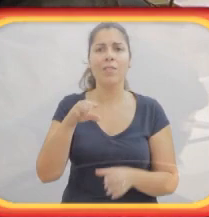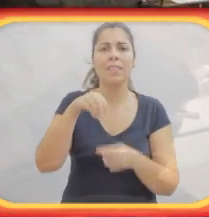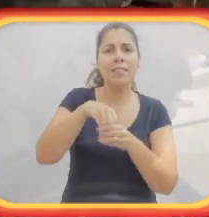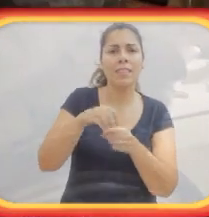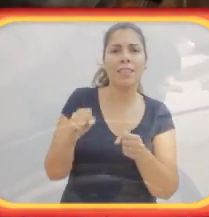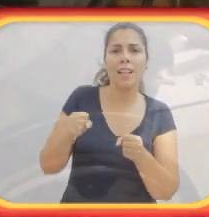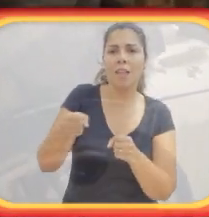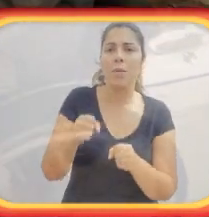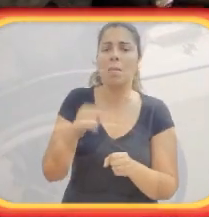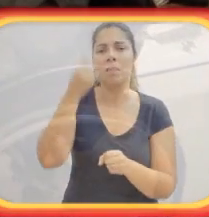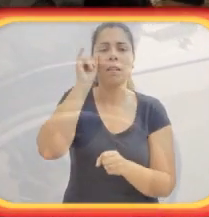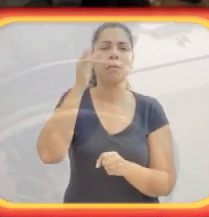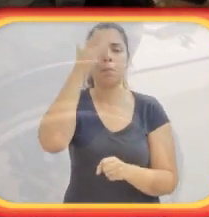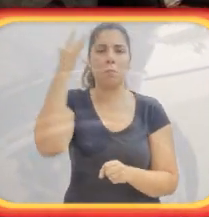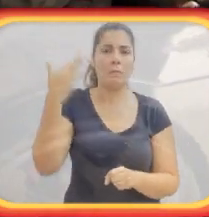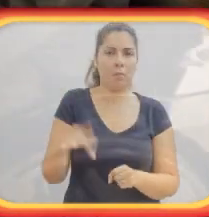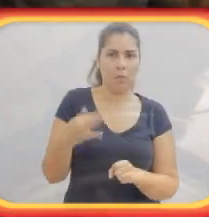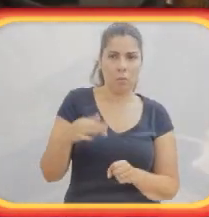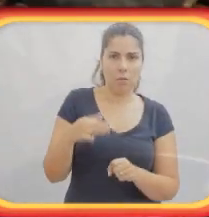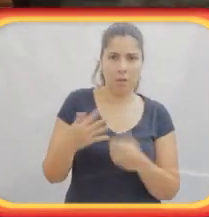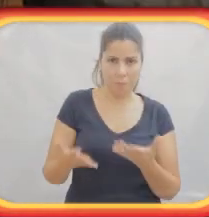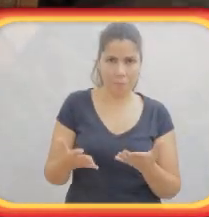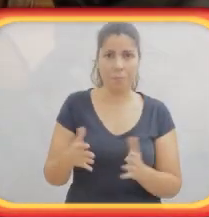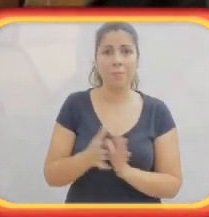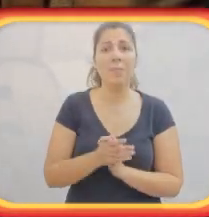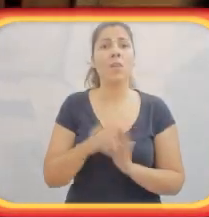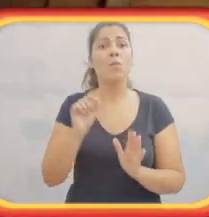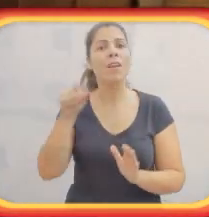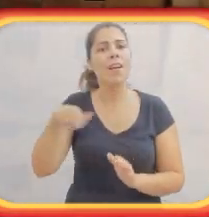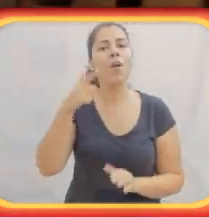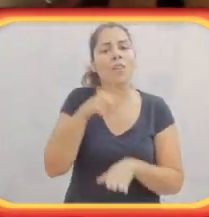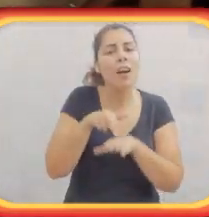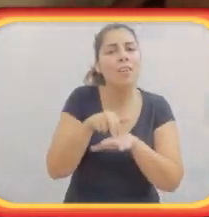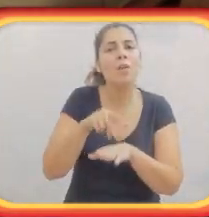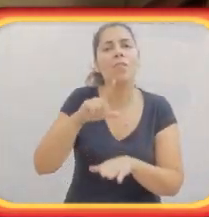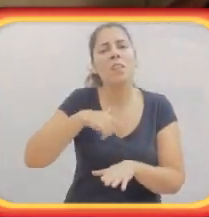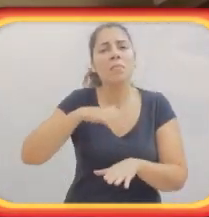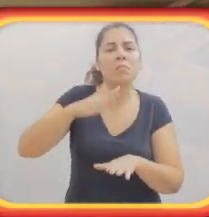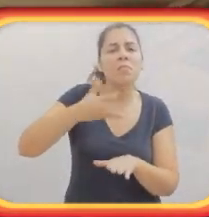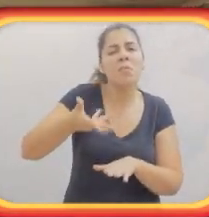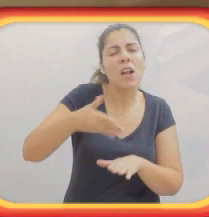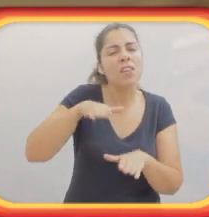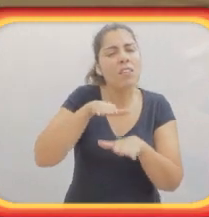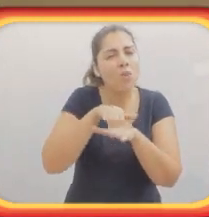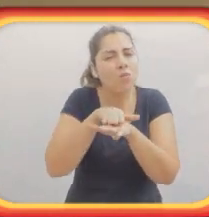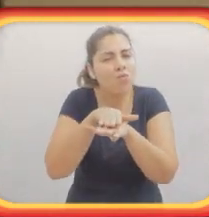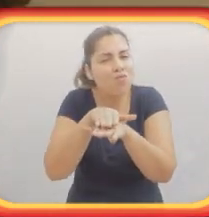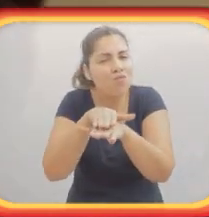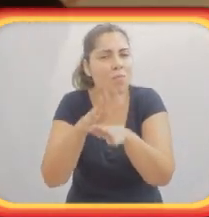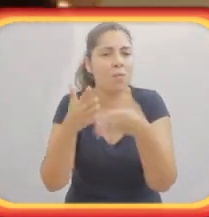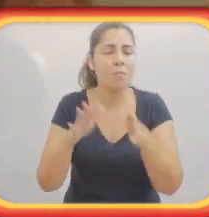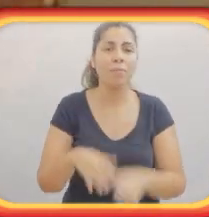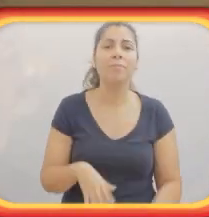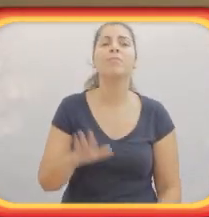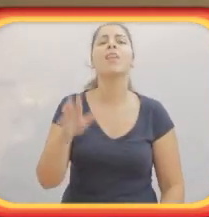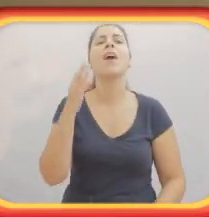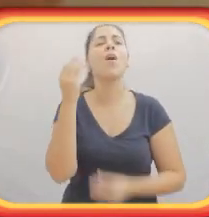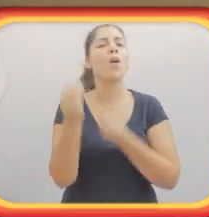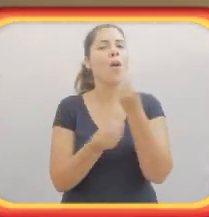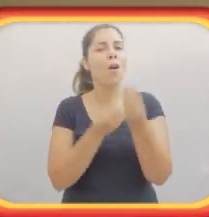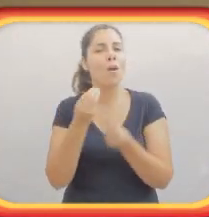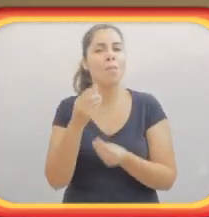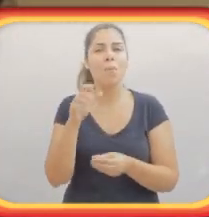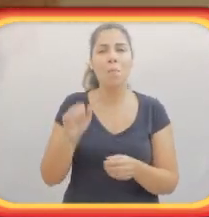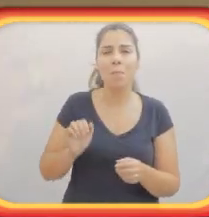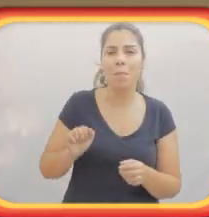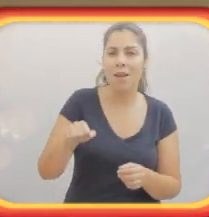o volante, conduzem-se com o controller, e este está travado para ninguém se magoar, mas ele anda para